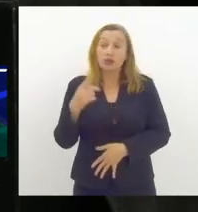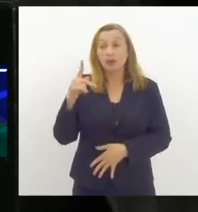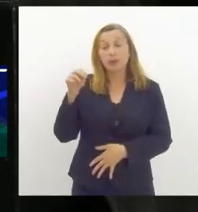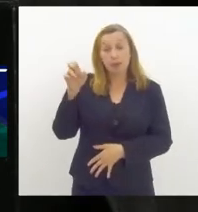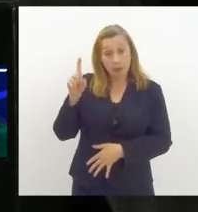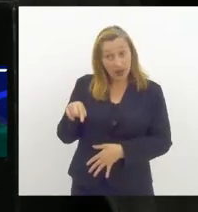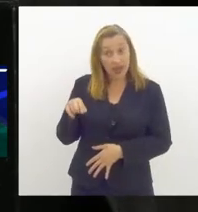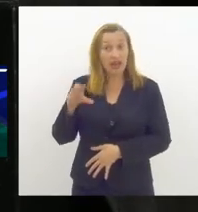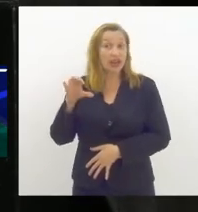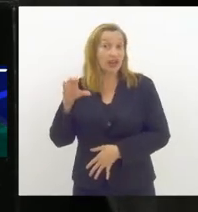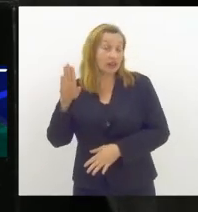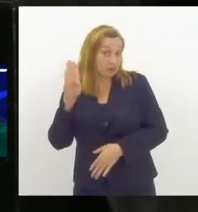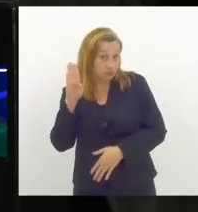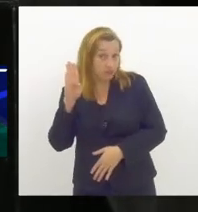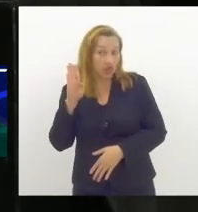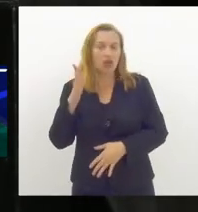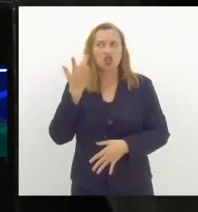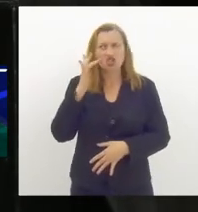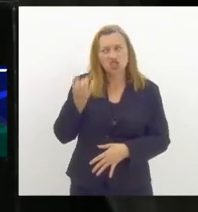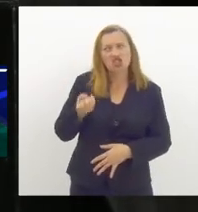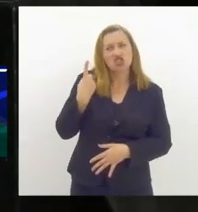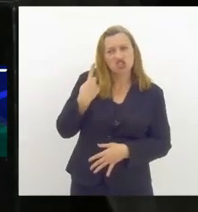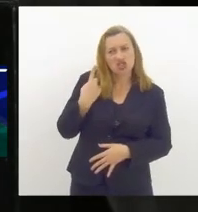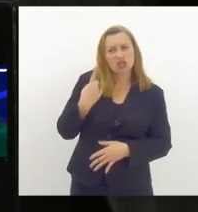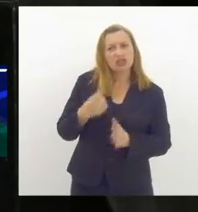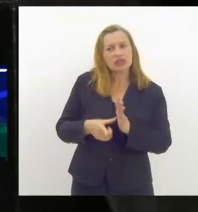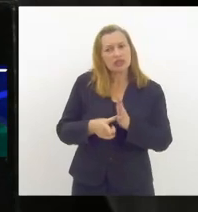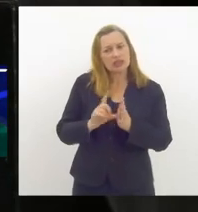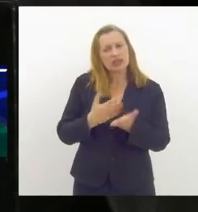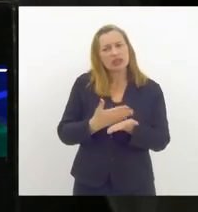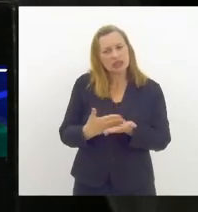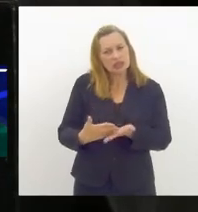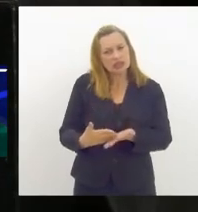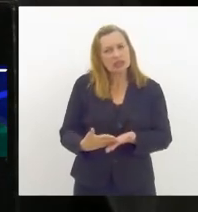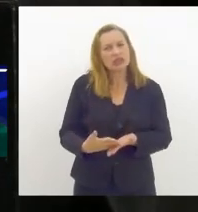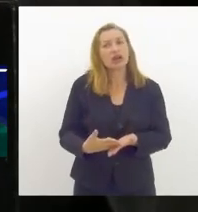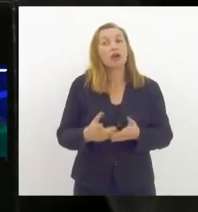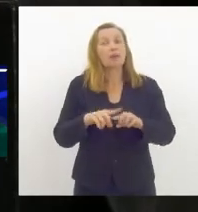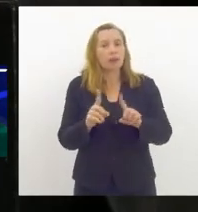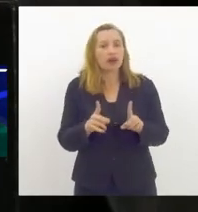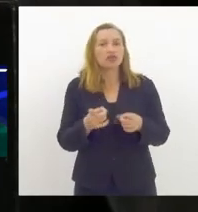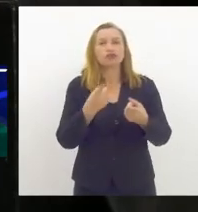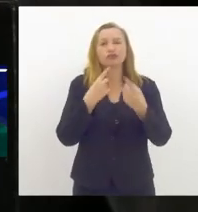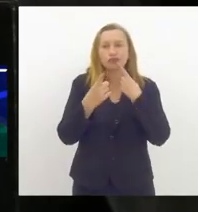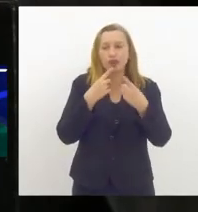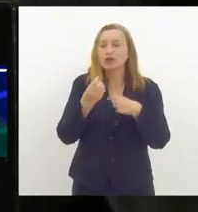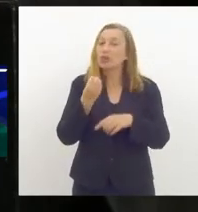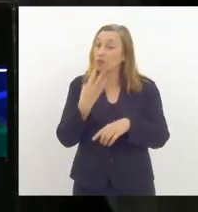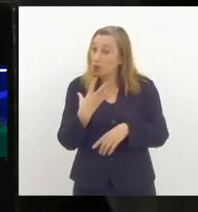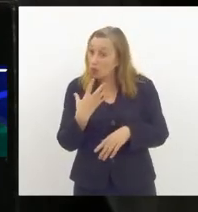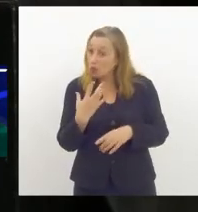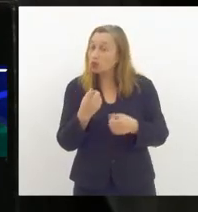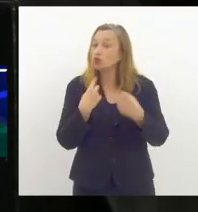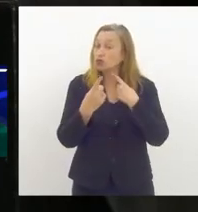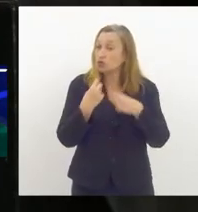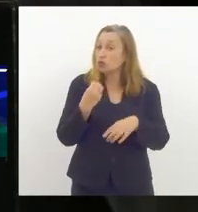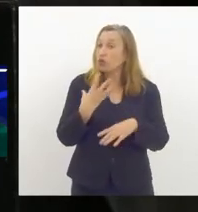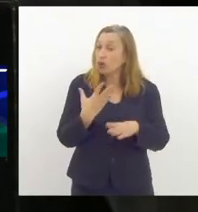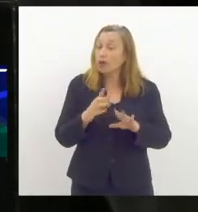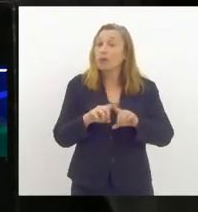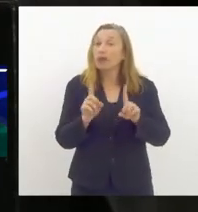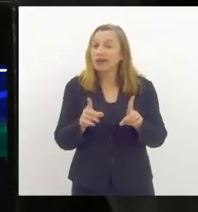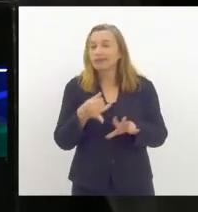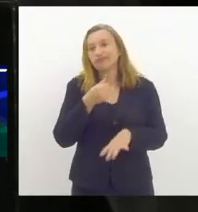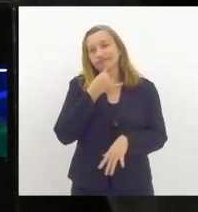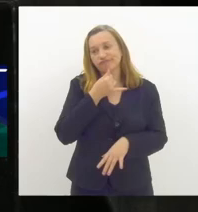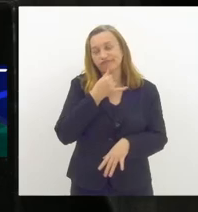pré-candidatos enfim então assim um pouco estranho o tempo começado antes do início oficial da campanha eleitoral mas o debate É sempre bom né uma discussão é sempre boa